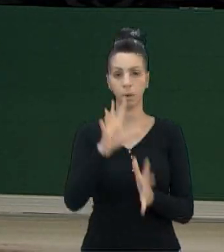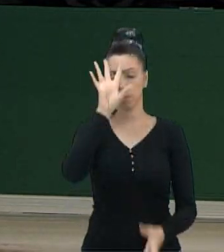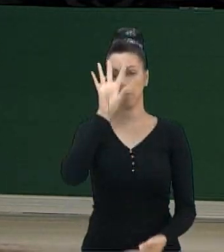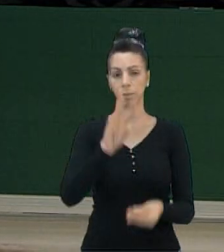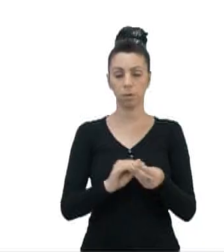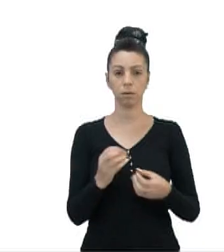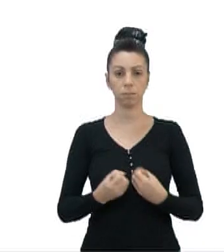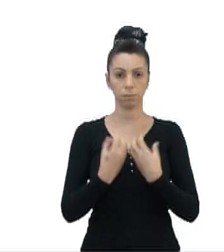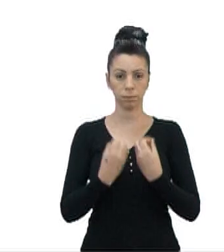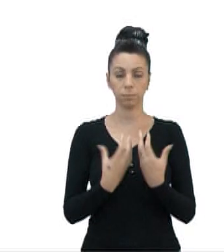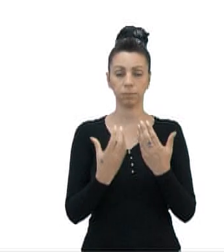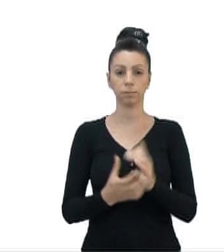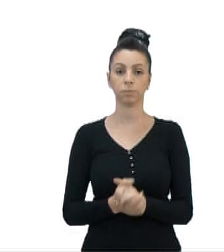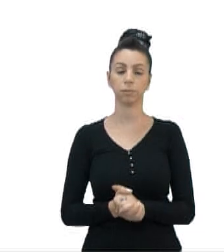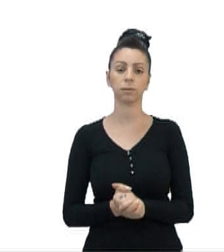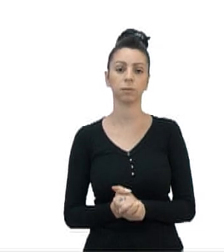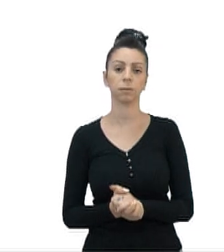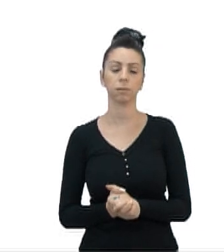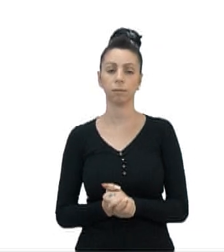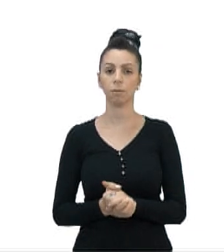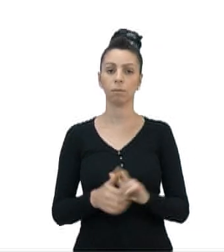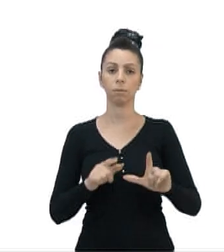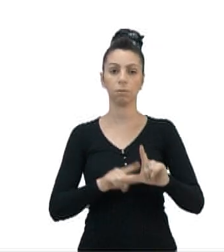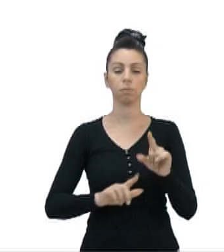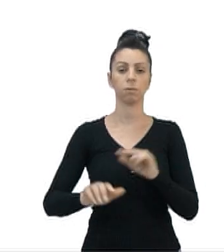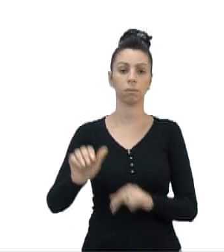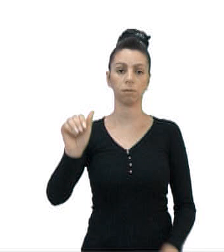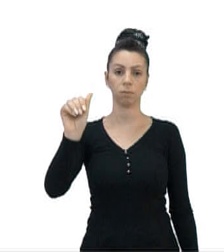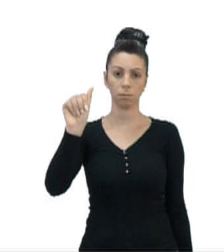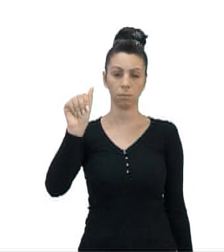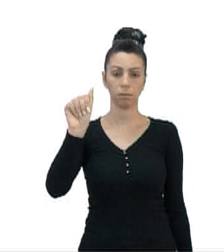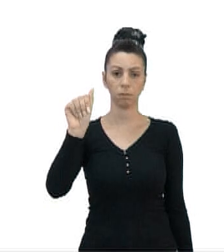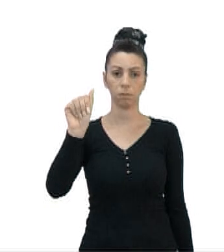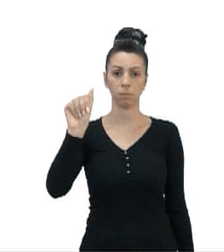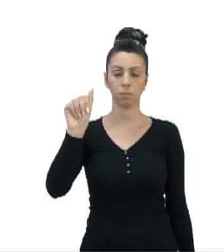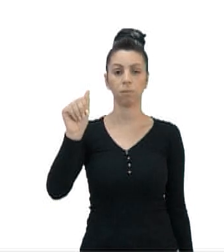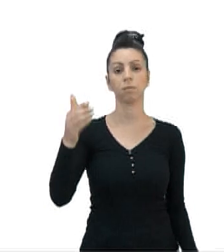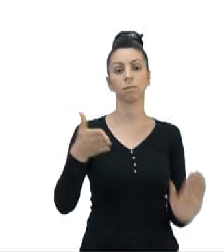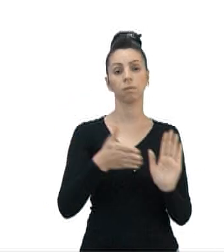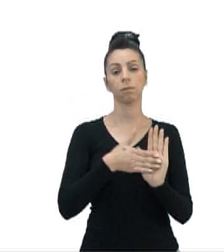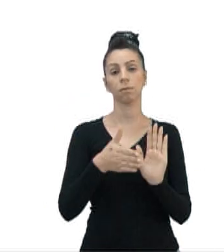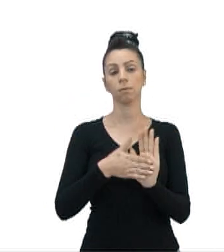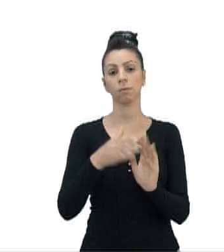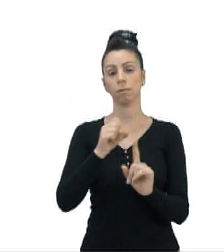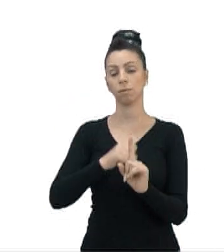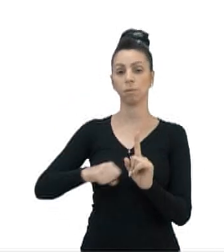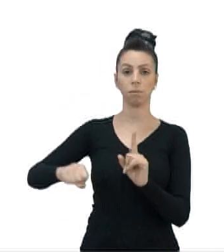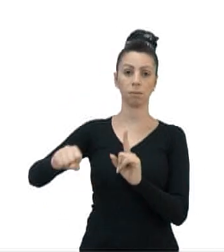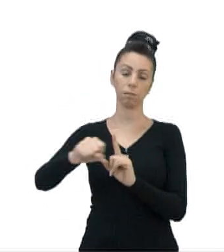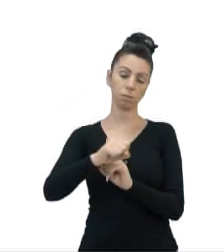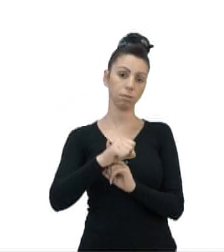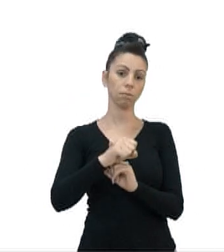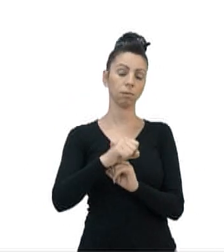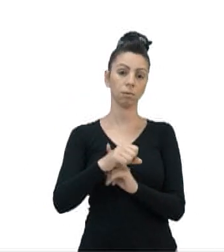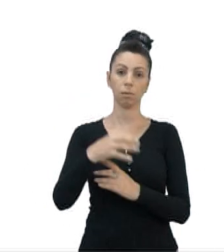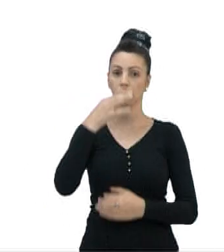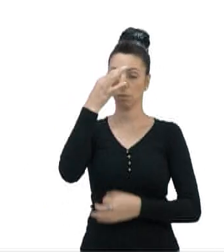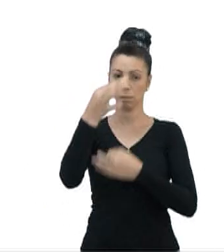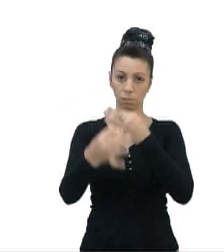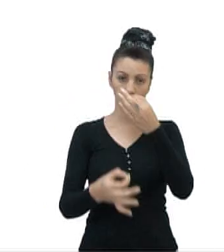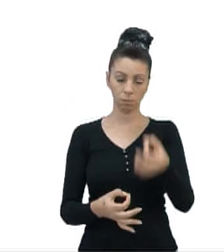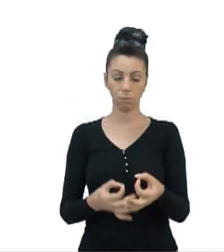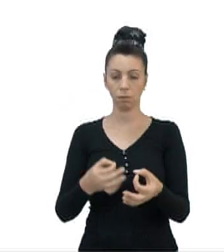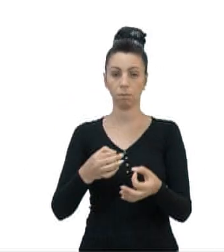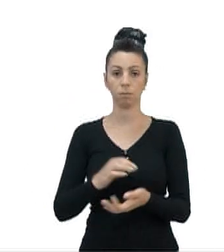do poema. Na letra A, então, qual seria a questão proposta social aí, questionada pelo eu